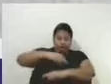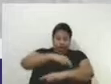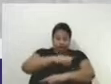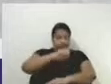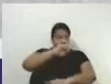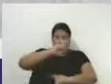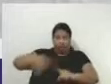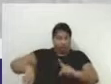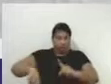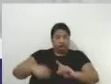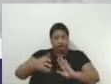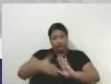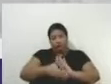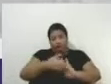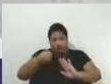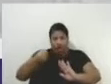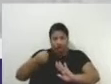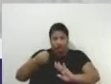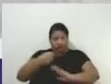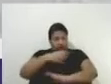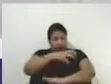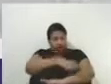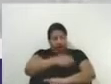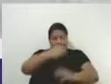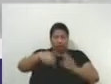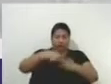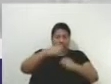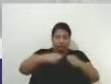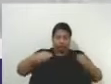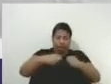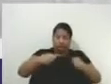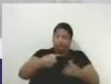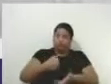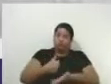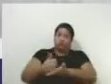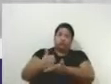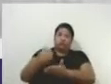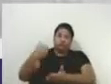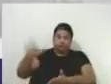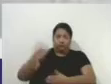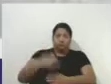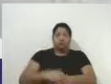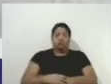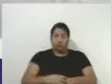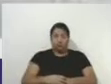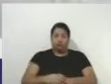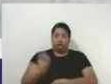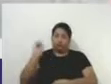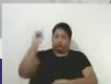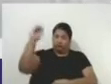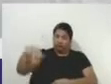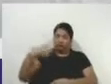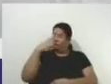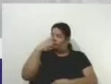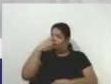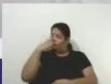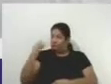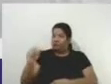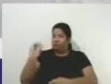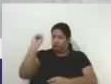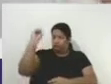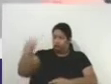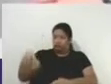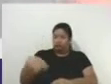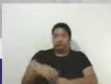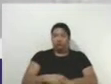recolhem as fezes do animal e colocam na lixeira da casa onde aconteceu isso.